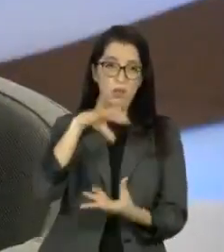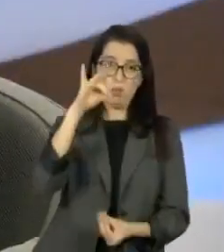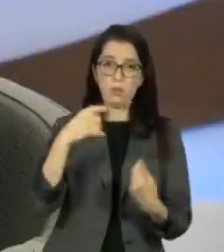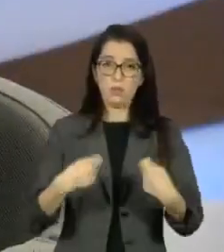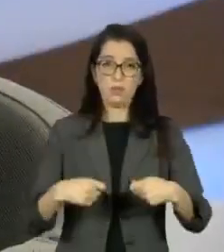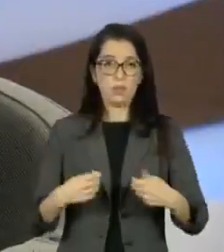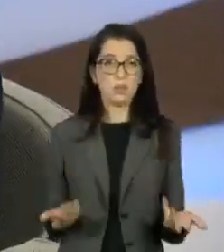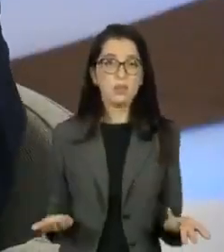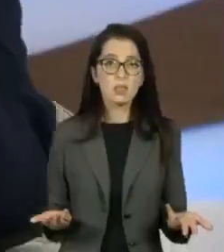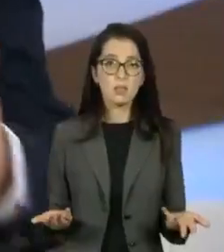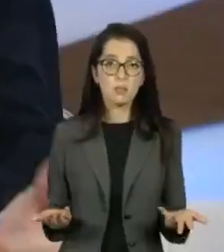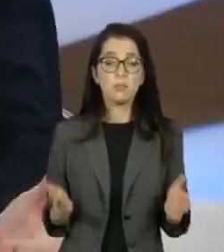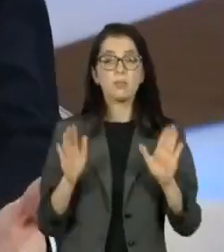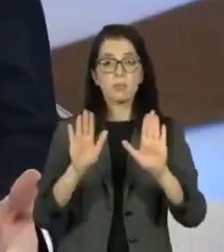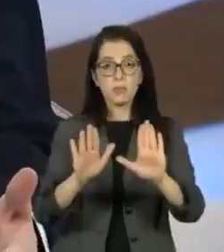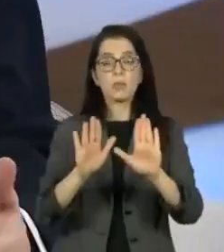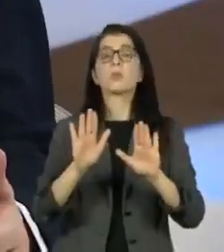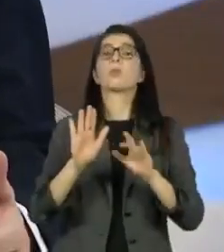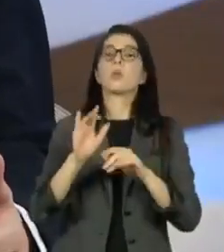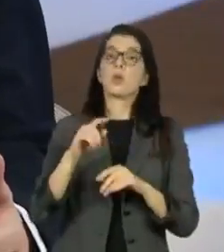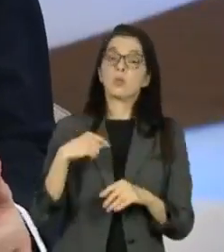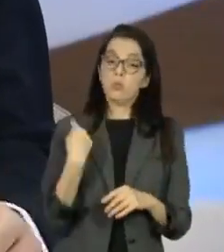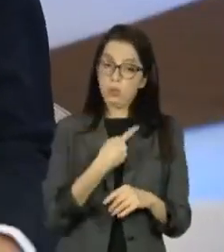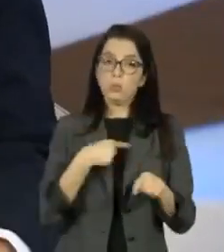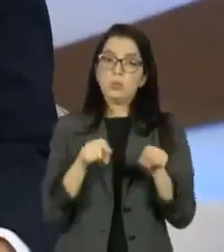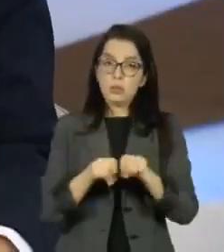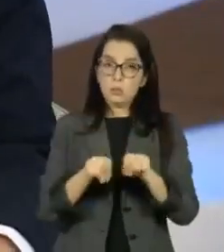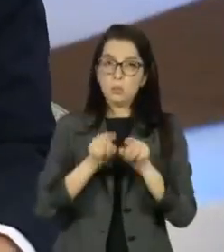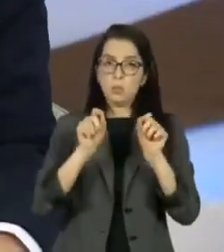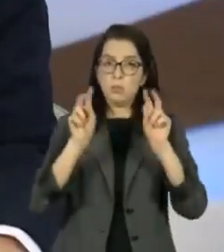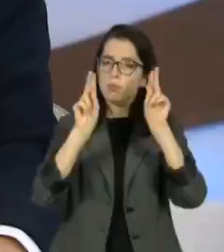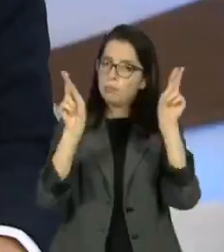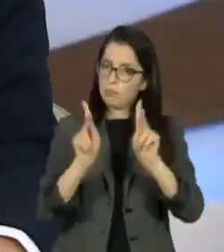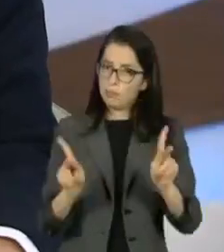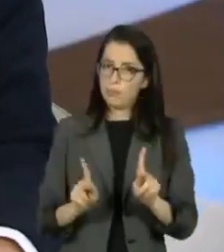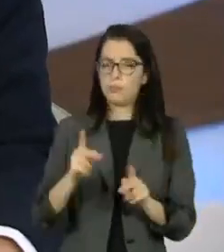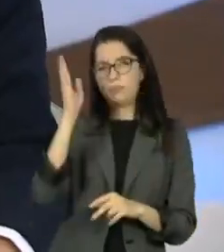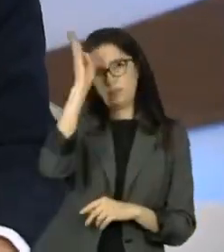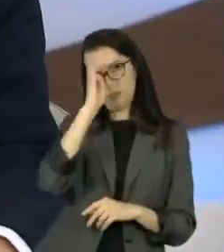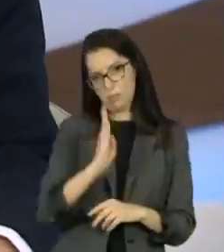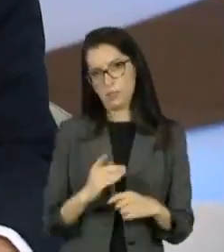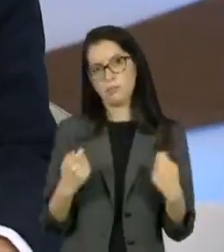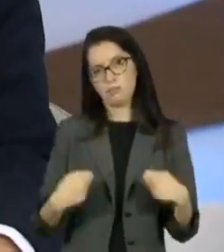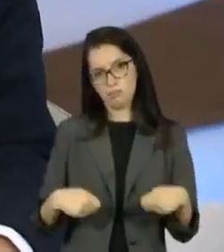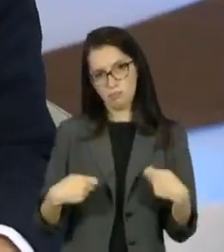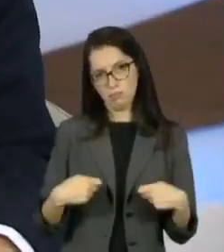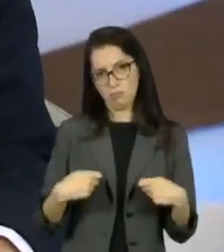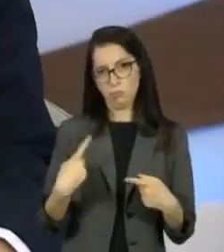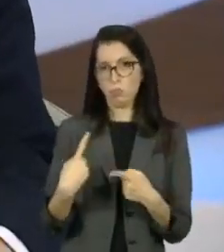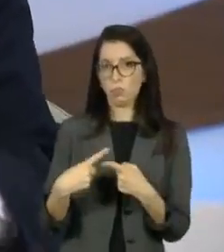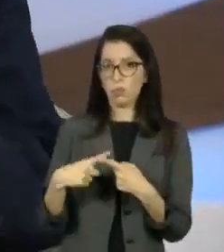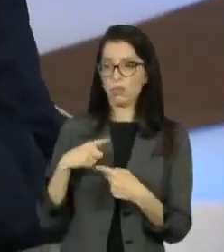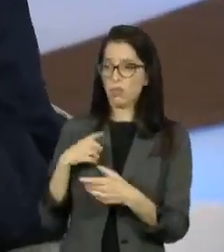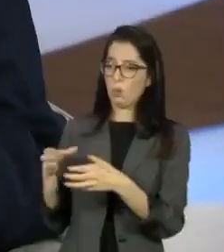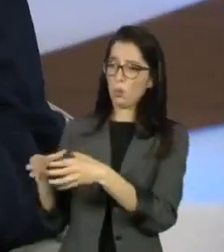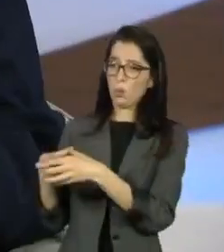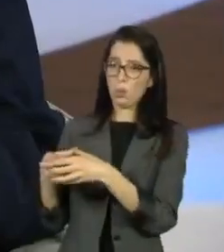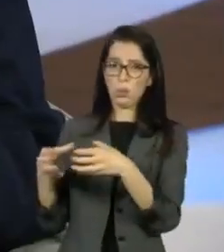Estado Democrático de Direito e em favor da estabilidade. Porque quando a gente vê grupos radicais,